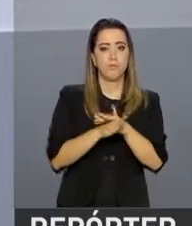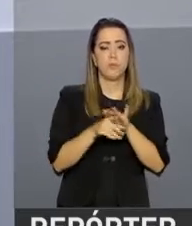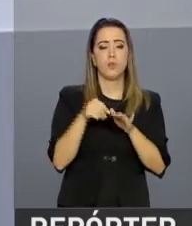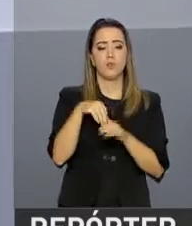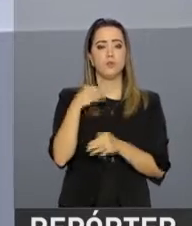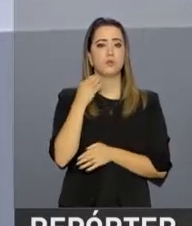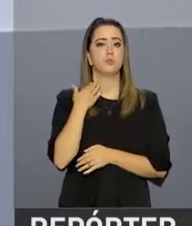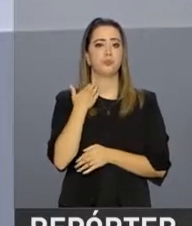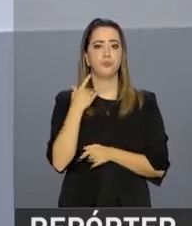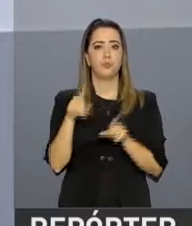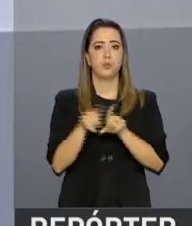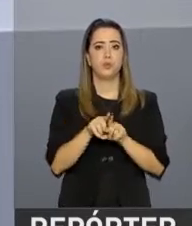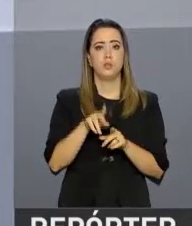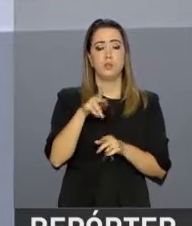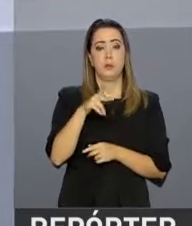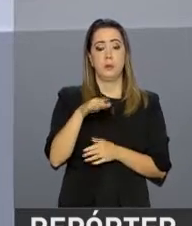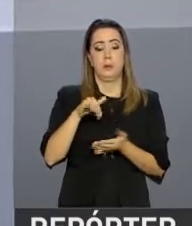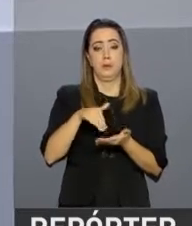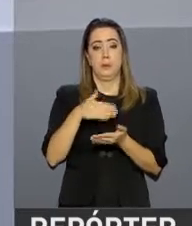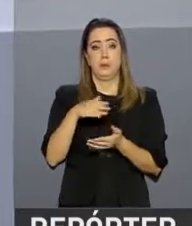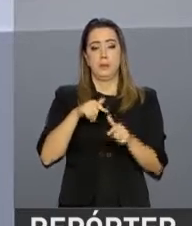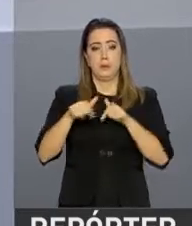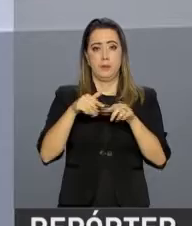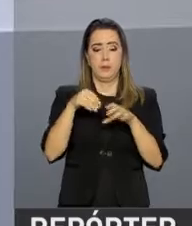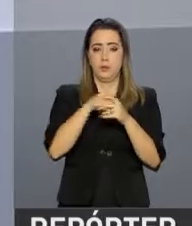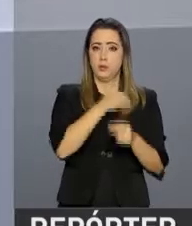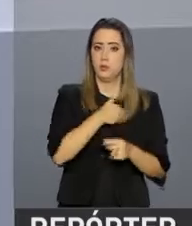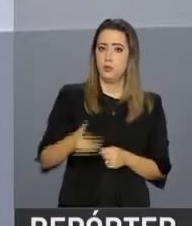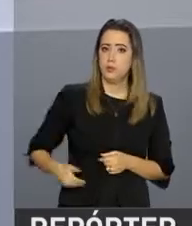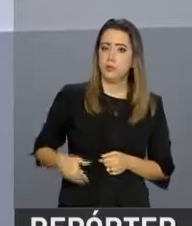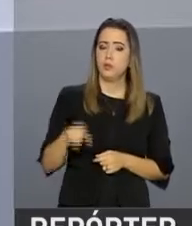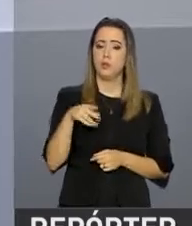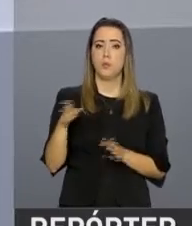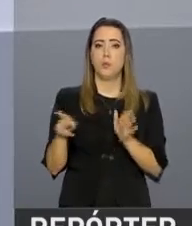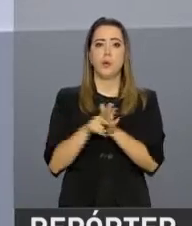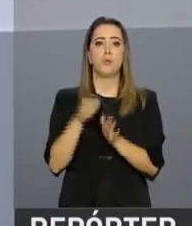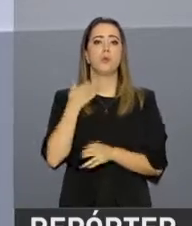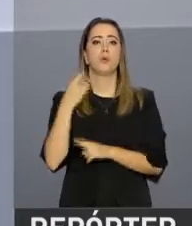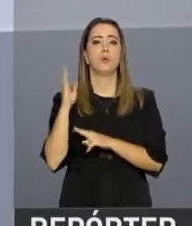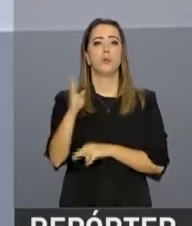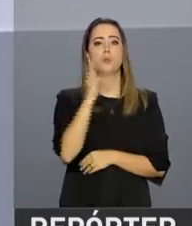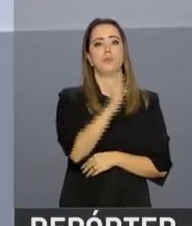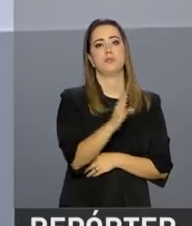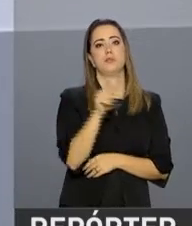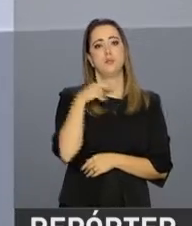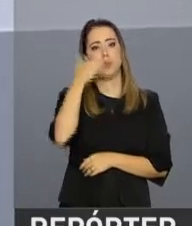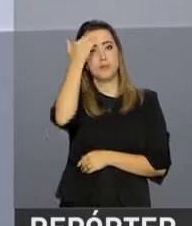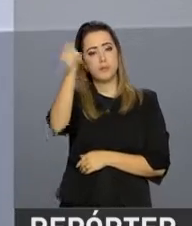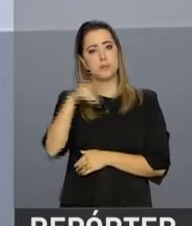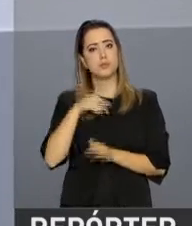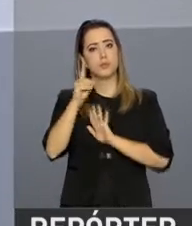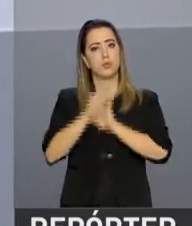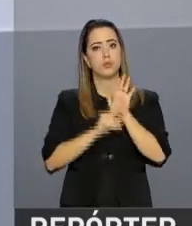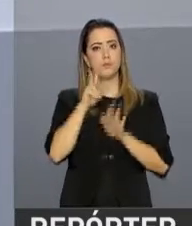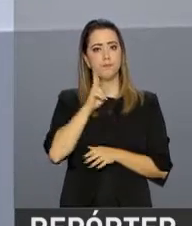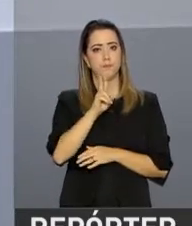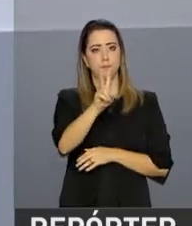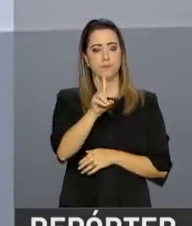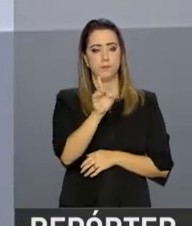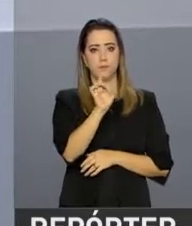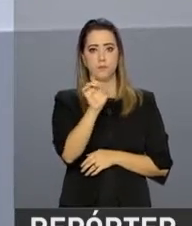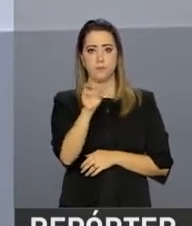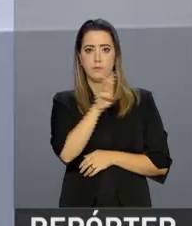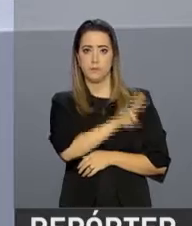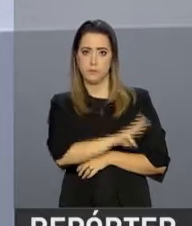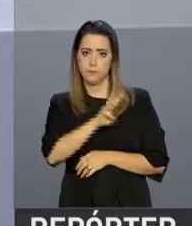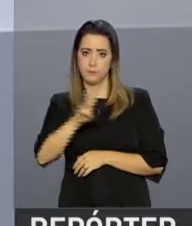de empresa pública inscritos no PASEP recebem o benefício pelo Banco do Brasil. Para saber se tem direito ao abono, basta acessar